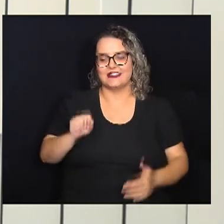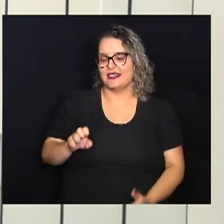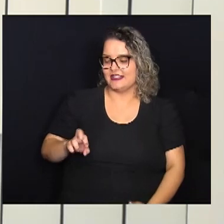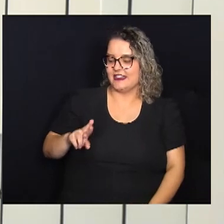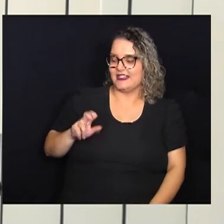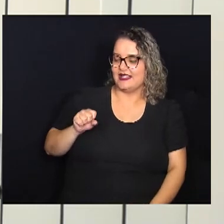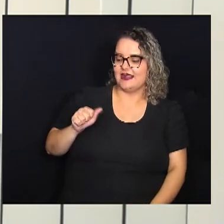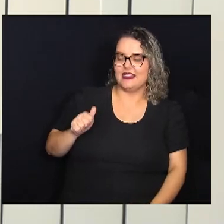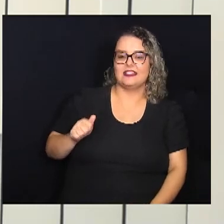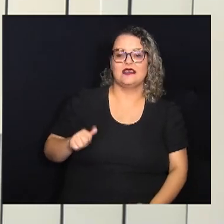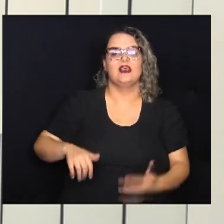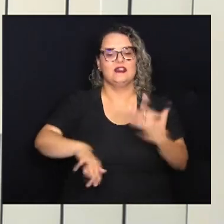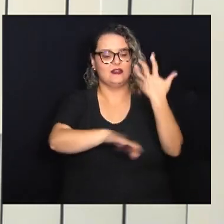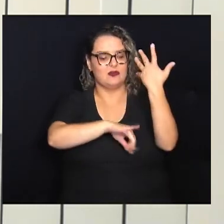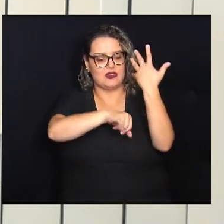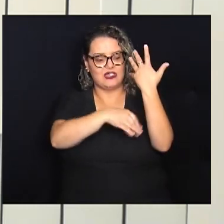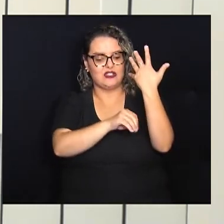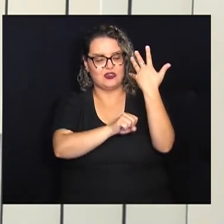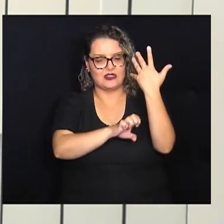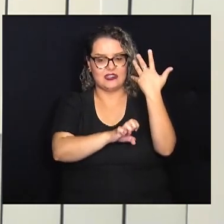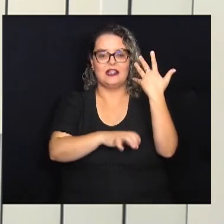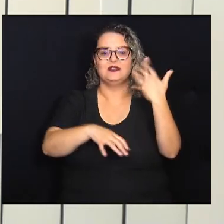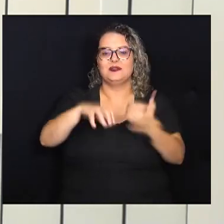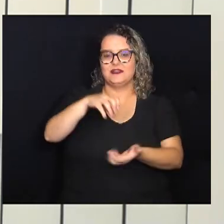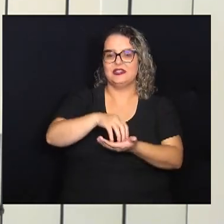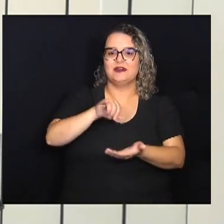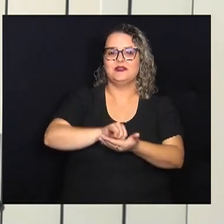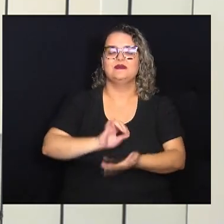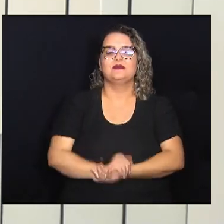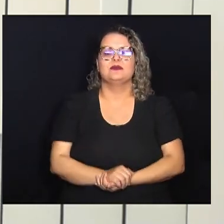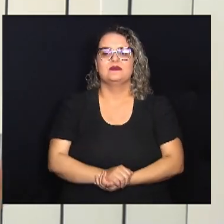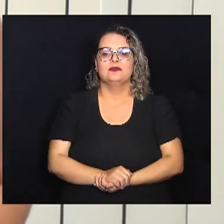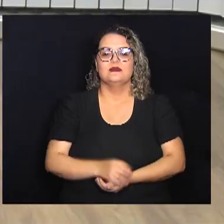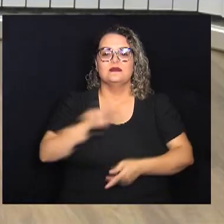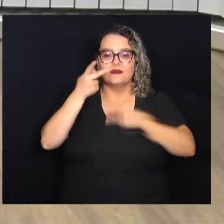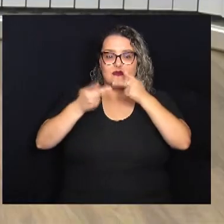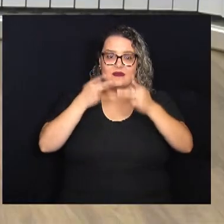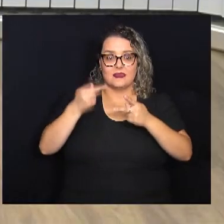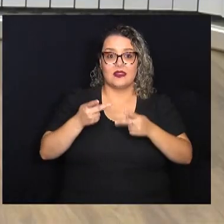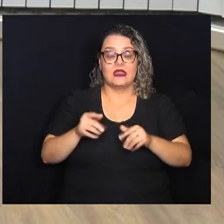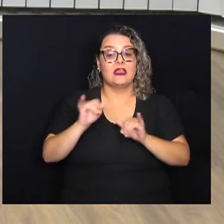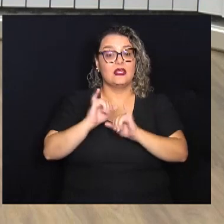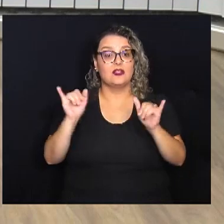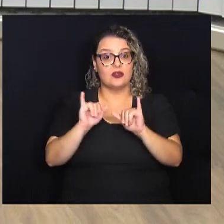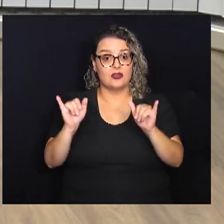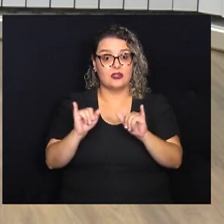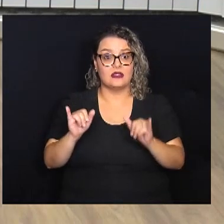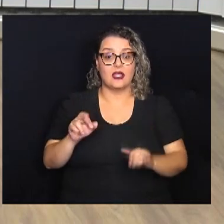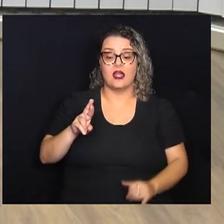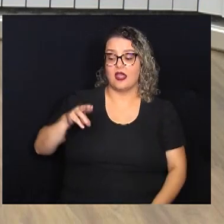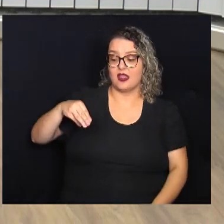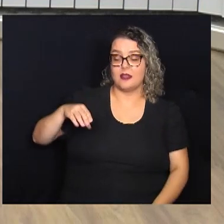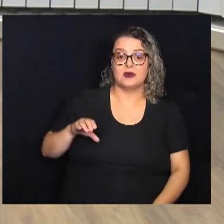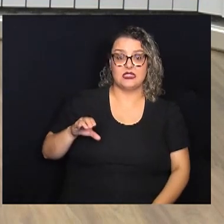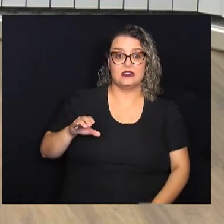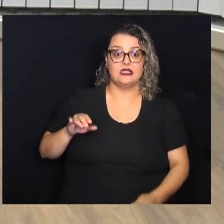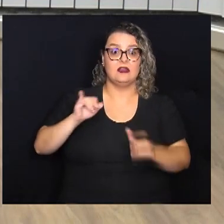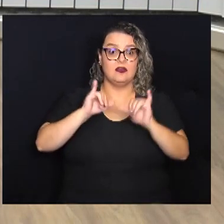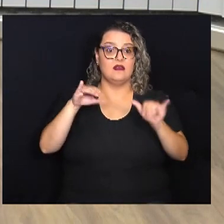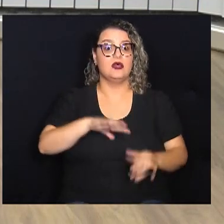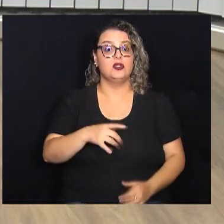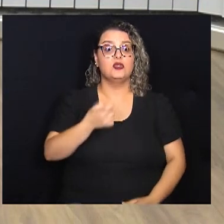está na Praça José Bonifácio, no centro da cidade. Vamos falar agora de notícias da metrópole. A gente fala um pouquinho agora de Campinas. Já que a